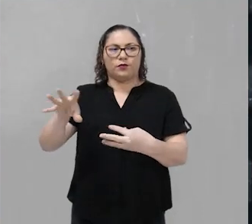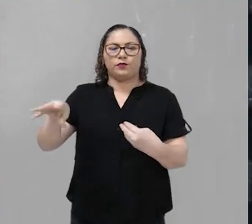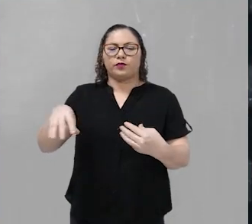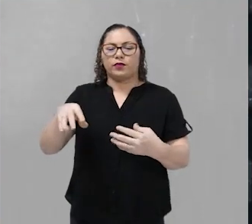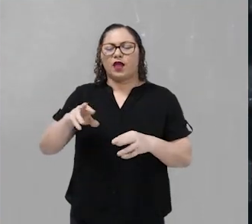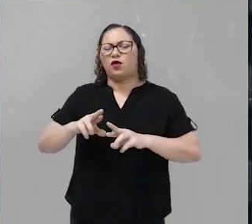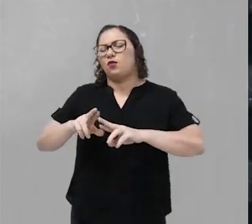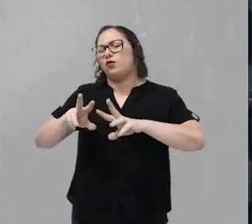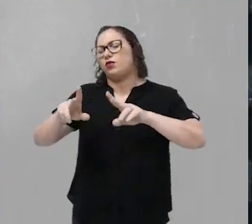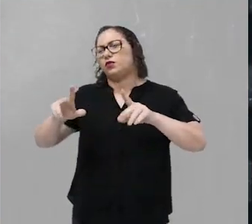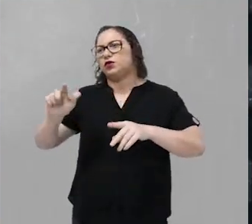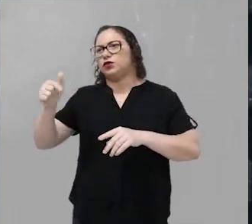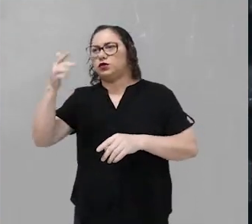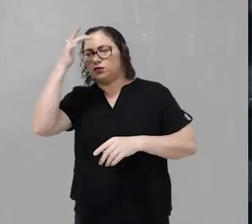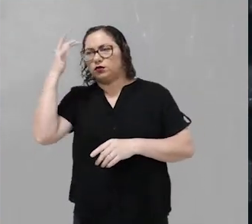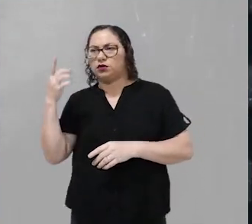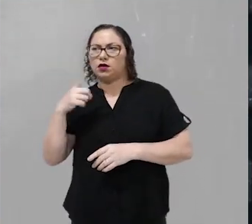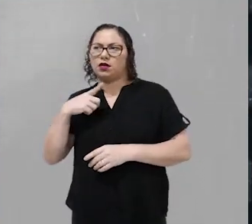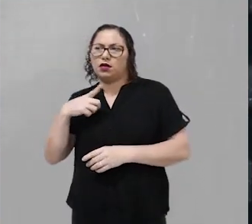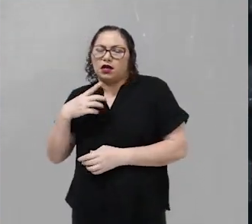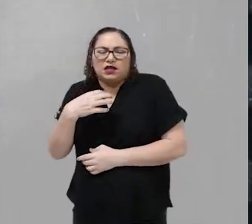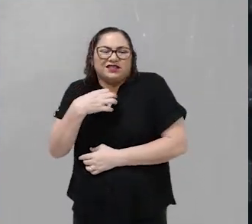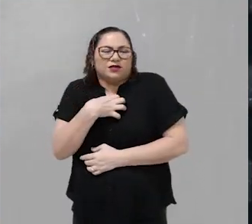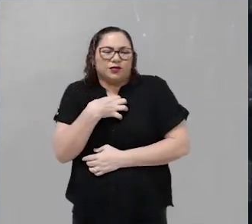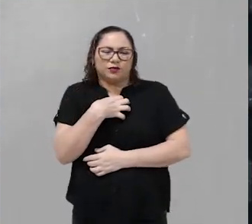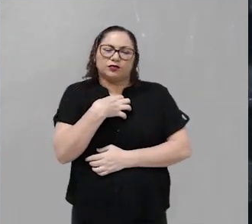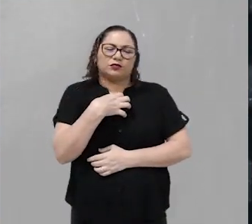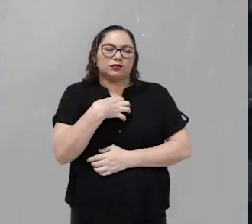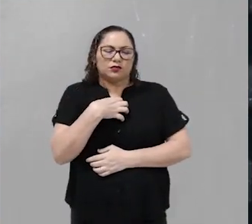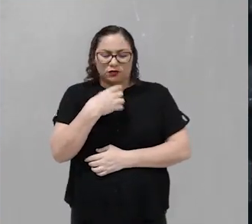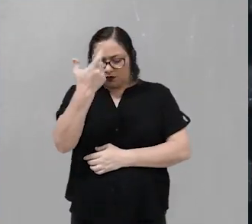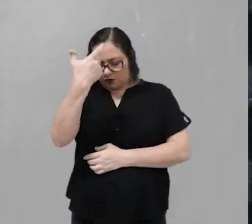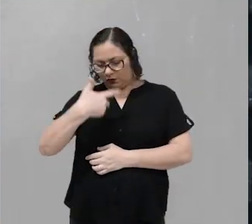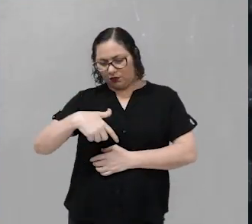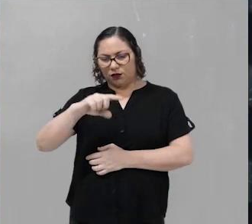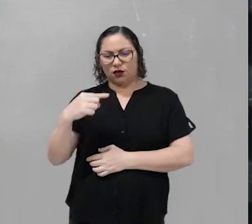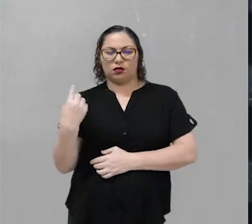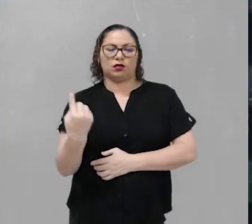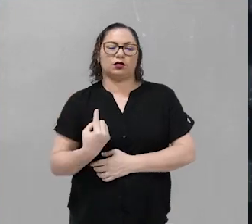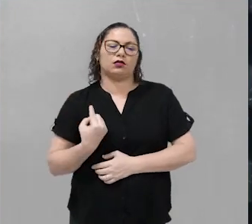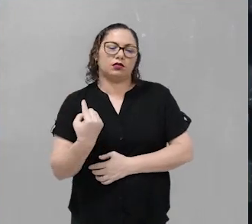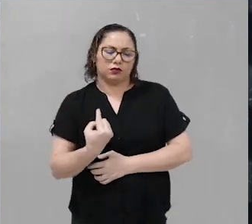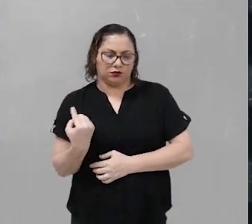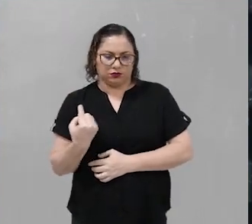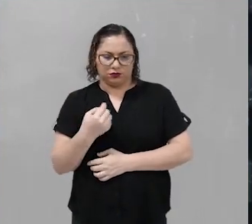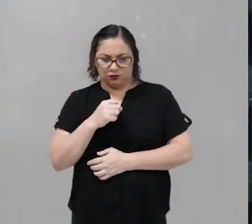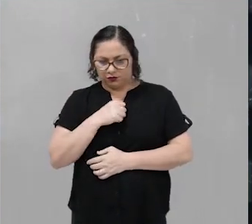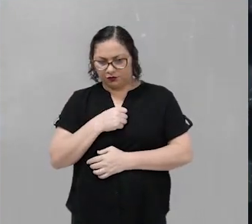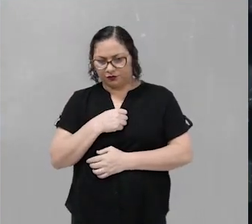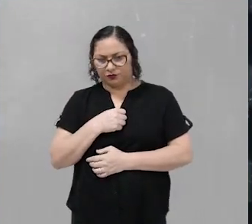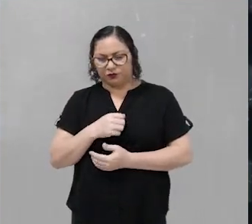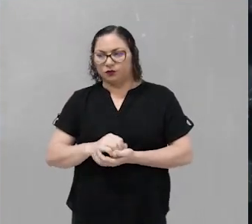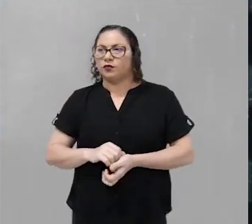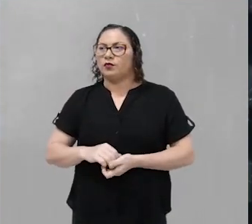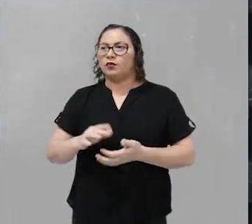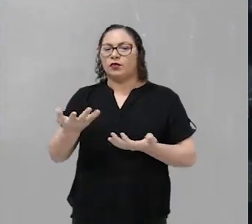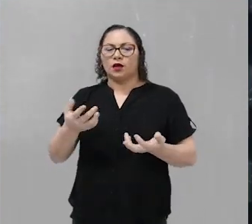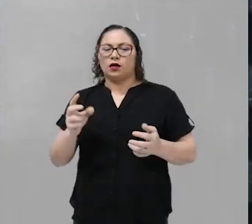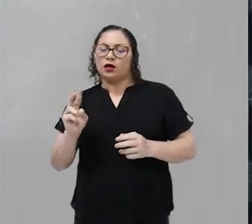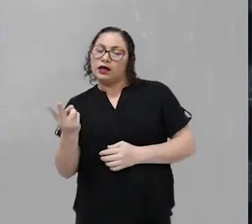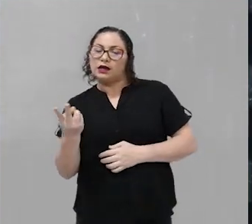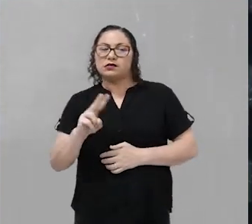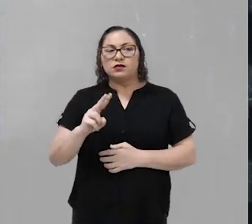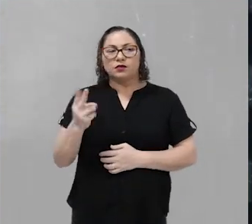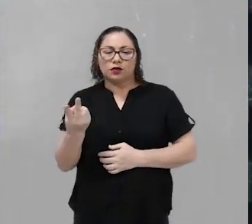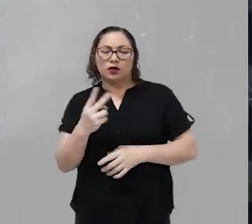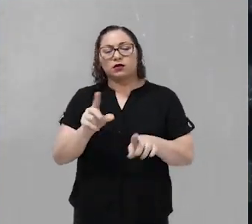outras pessoas, ela tem cada vez mais o sentimento de individualidade, de solitude, de estar sozinho. Então, essa ambiguidade também